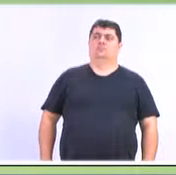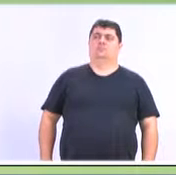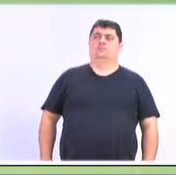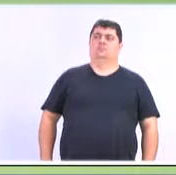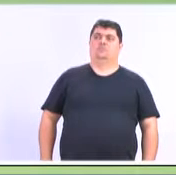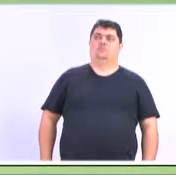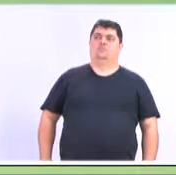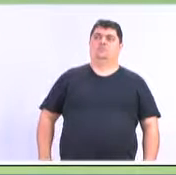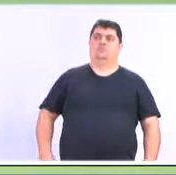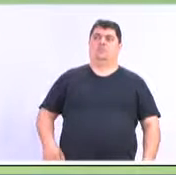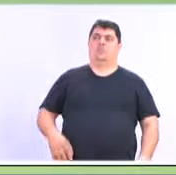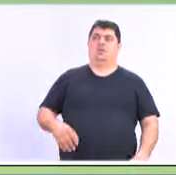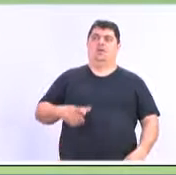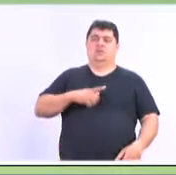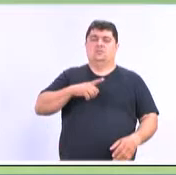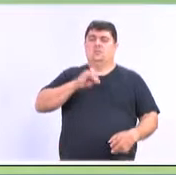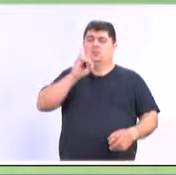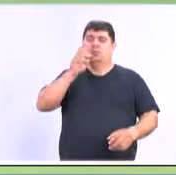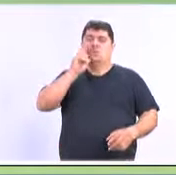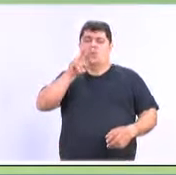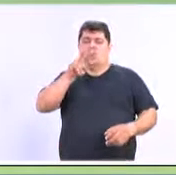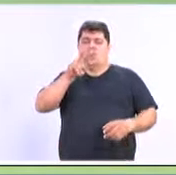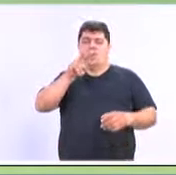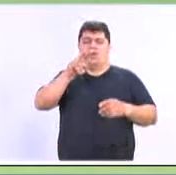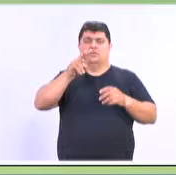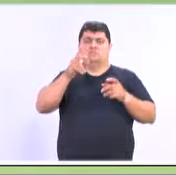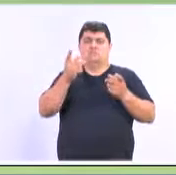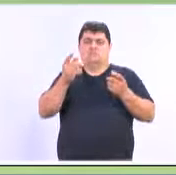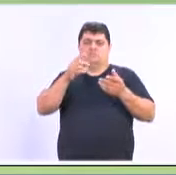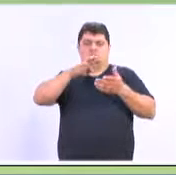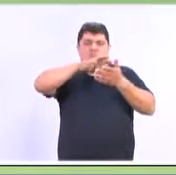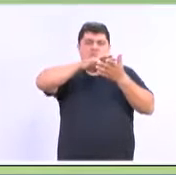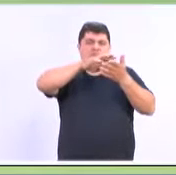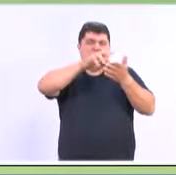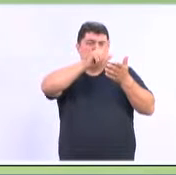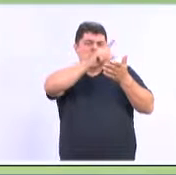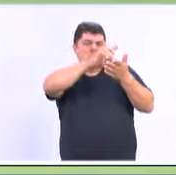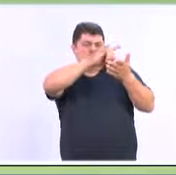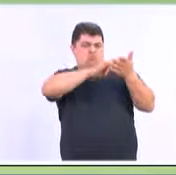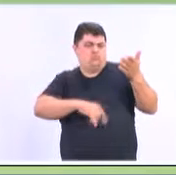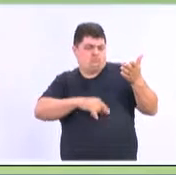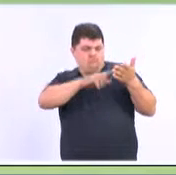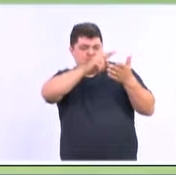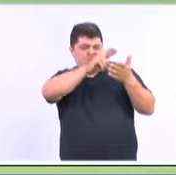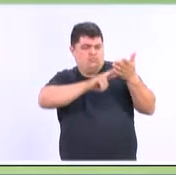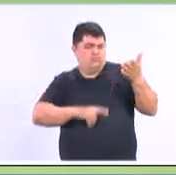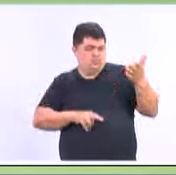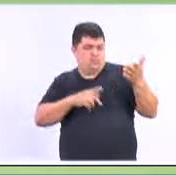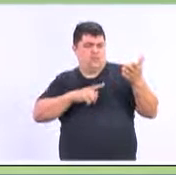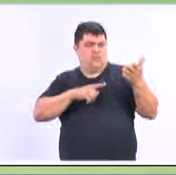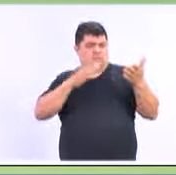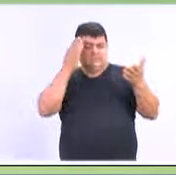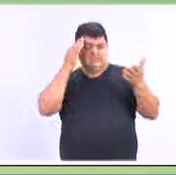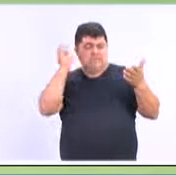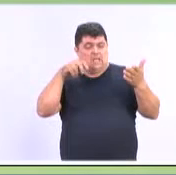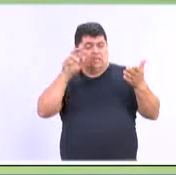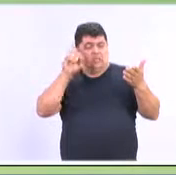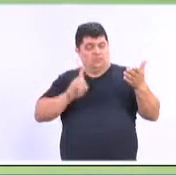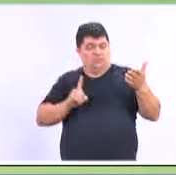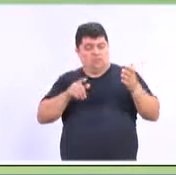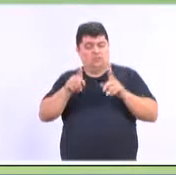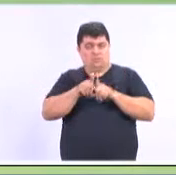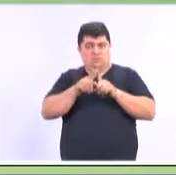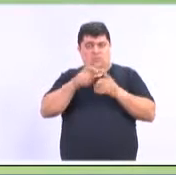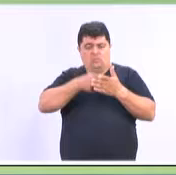Dessa forma, quando olhamos para o balanço patrimonial, entendemos que os direitos e as obrigações estão